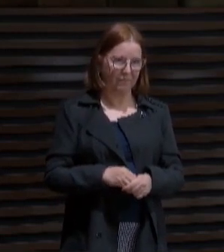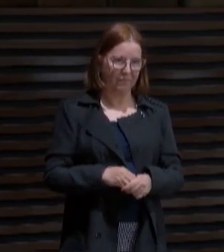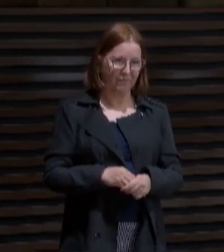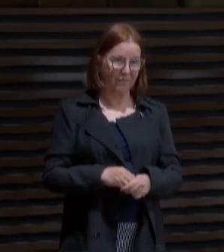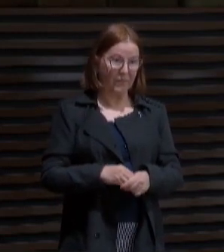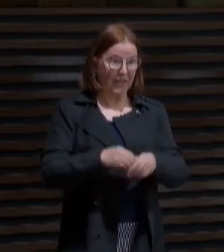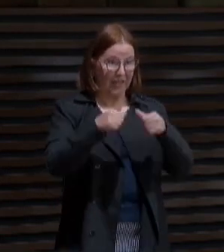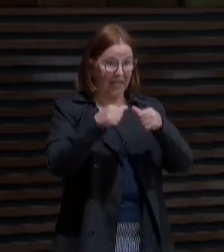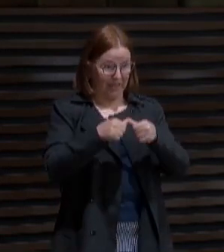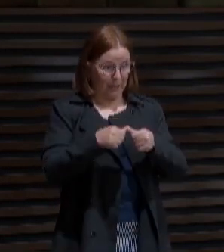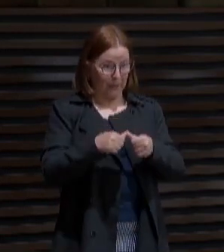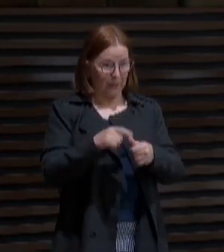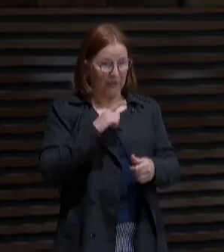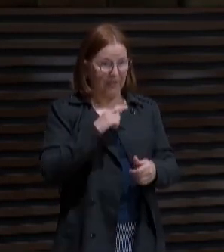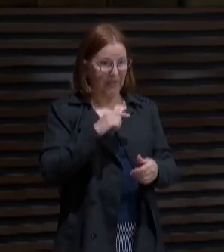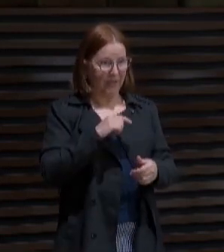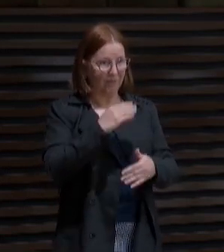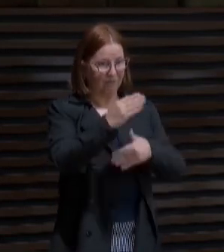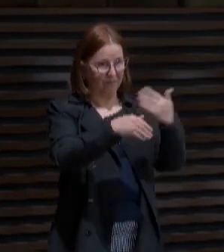Isso aqui tem consequências.